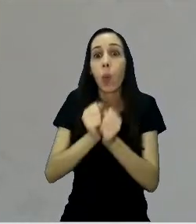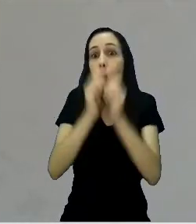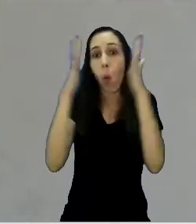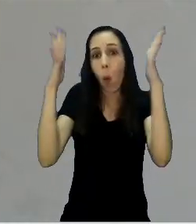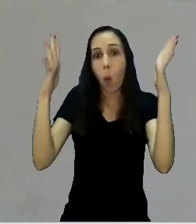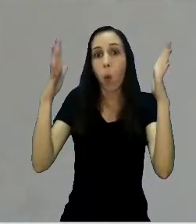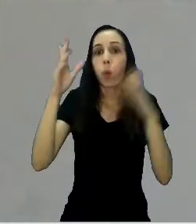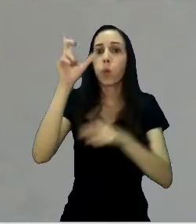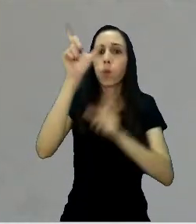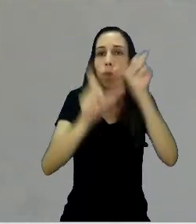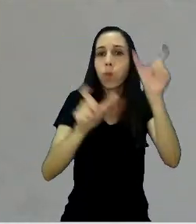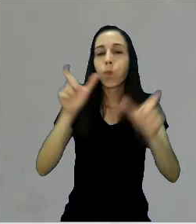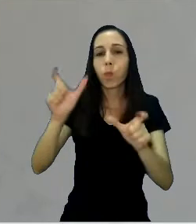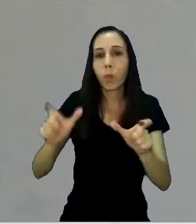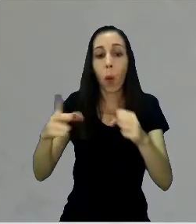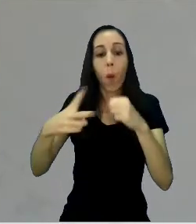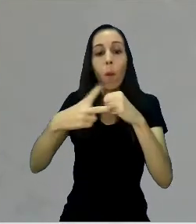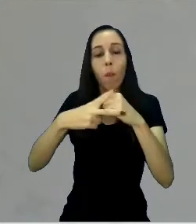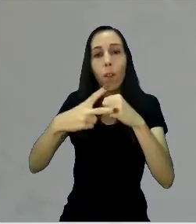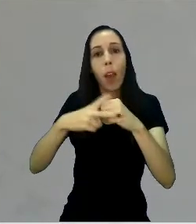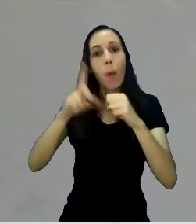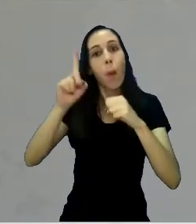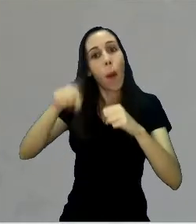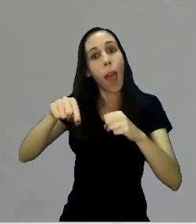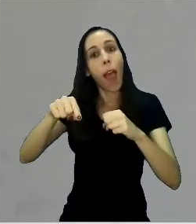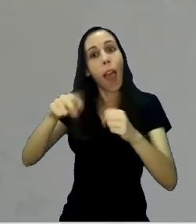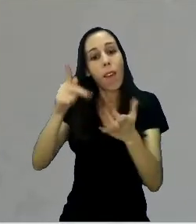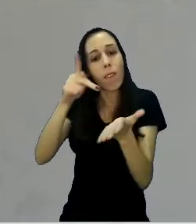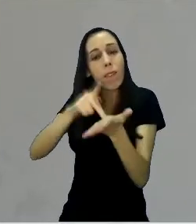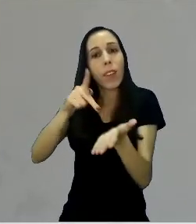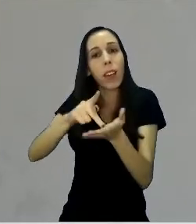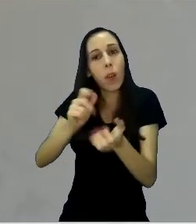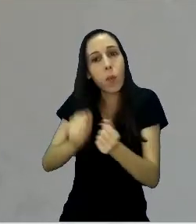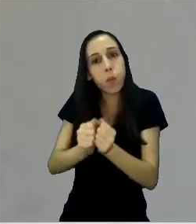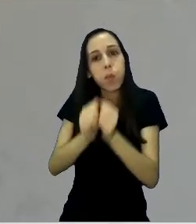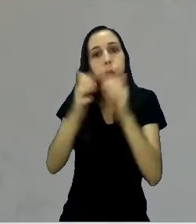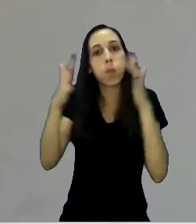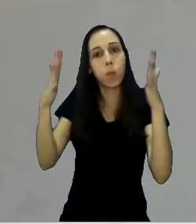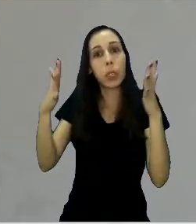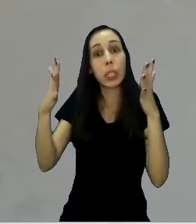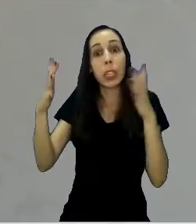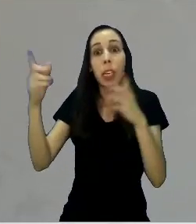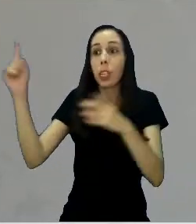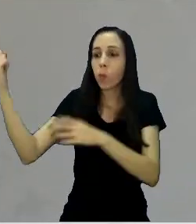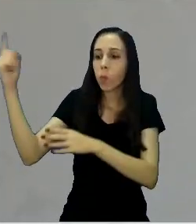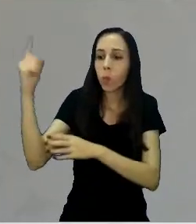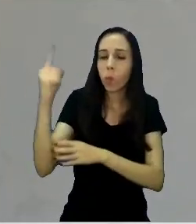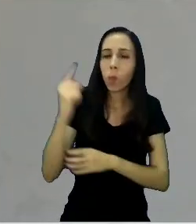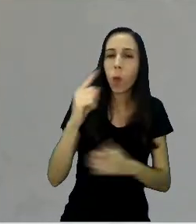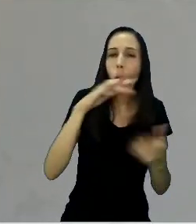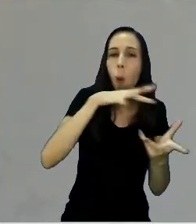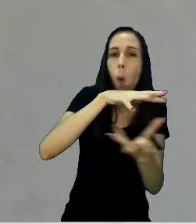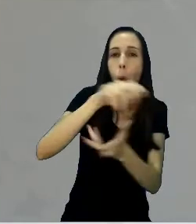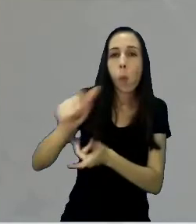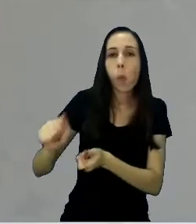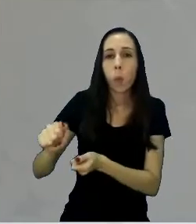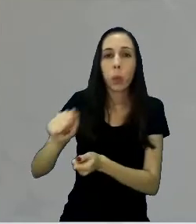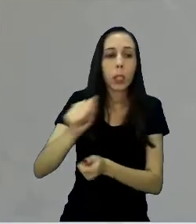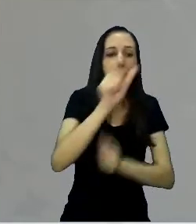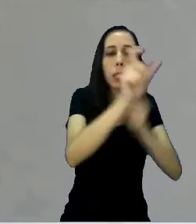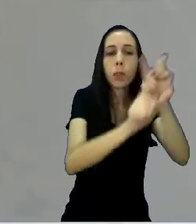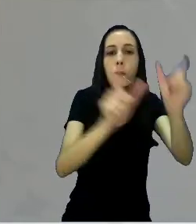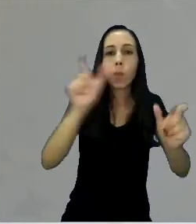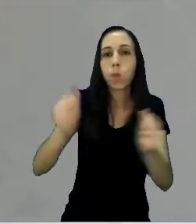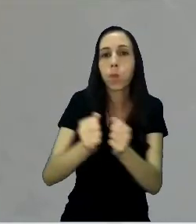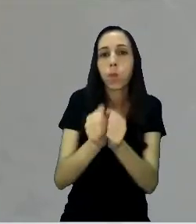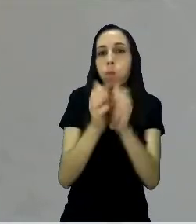homens. O Verbo era a verdadeira luz que, vindo ao mundo, ilumina